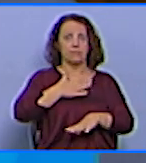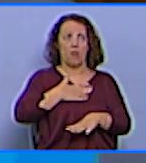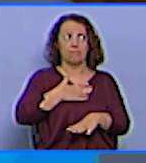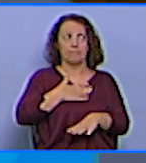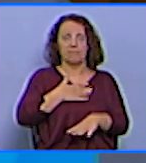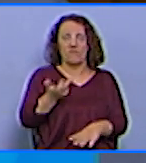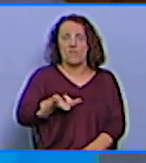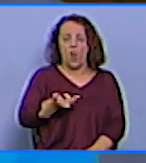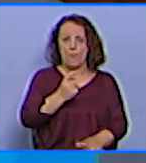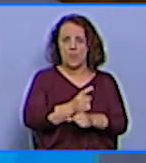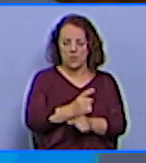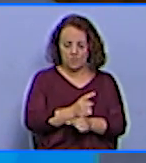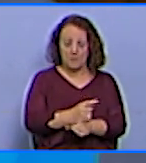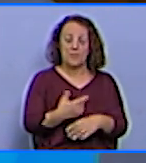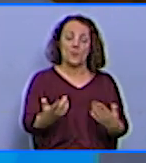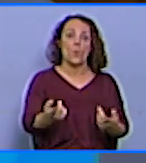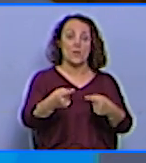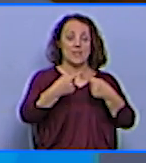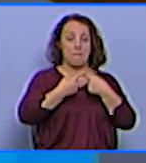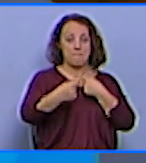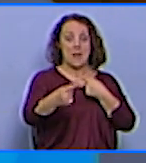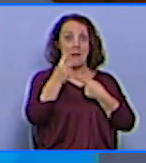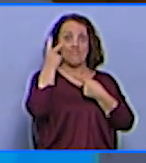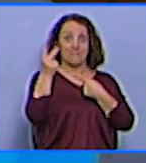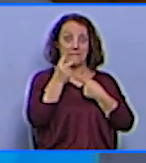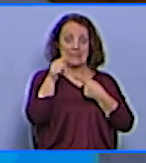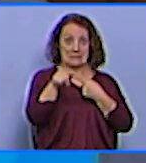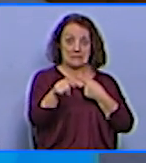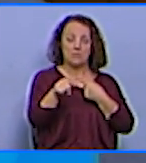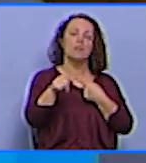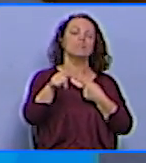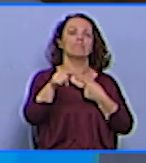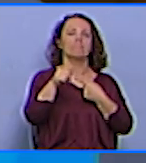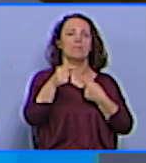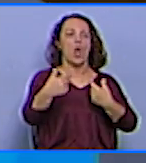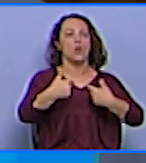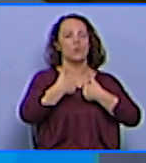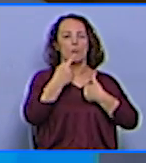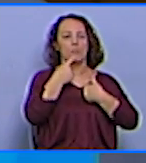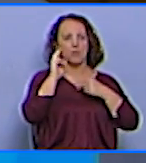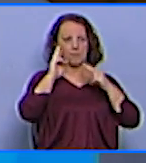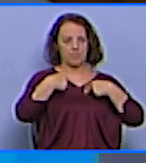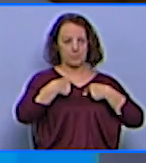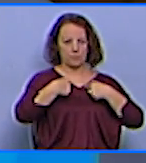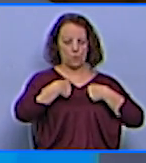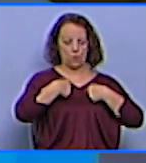frágeis. E a Semana da Vida ajuda-nos a perceber que esta nossa fragilidade não